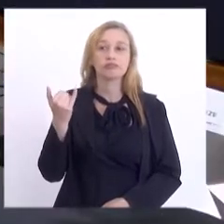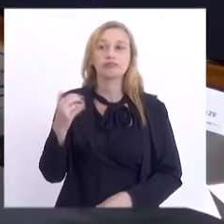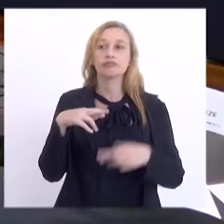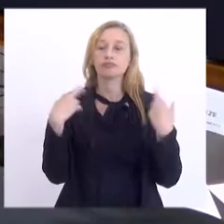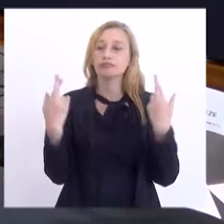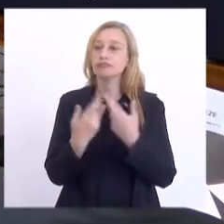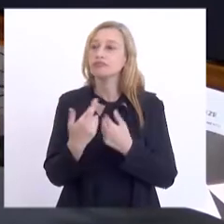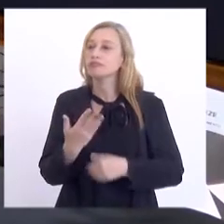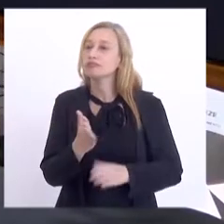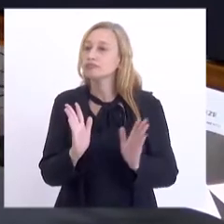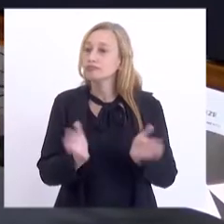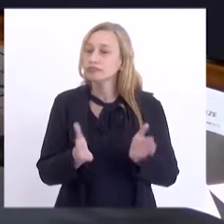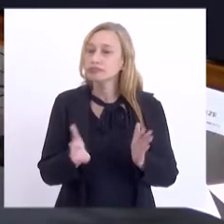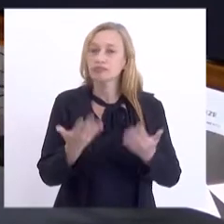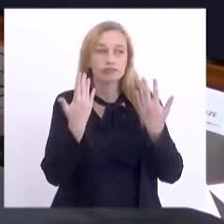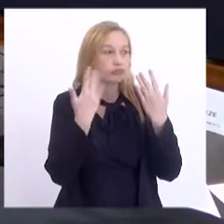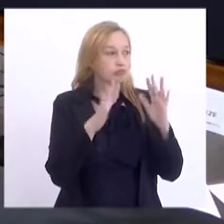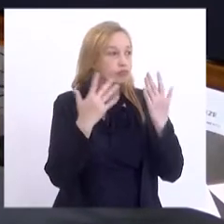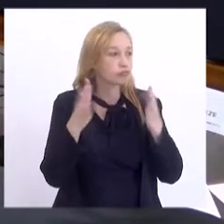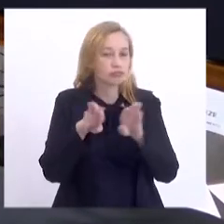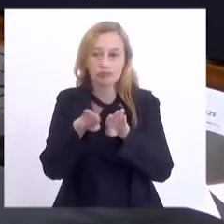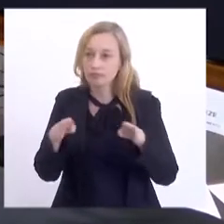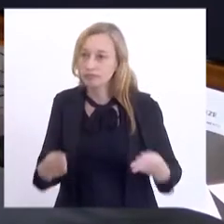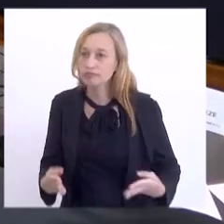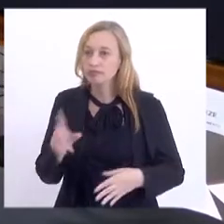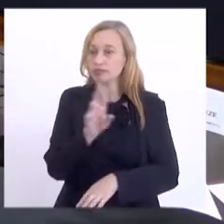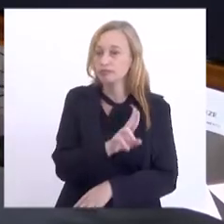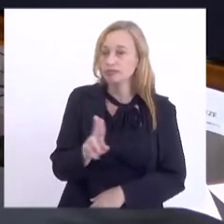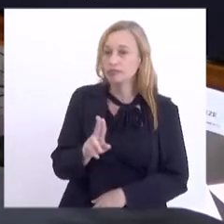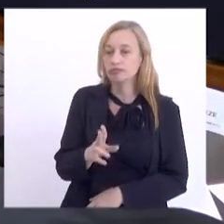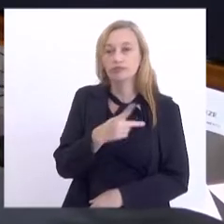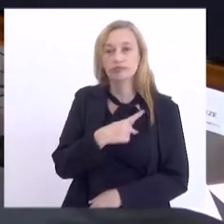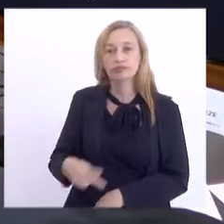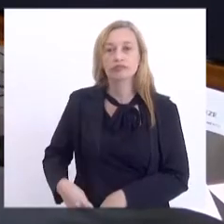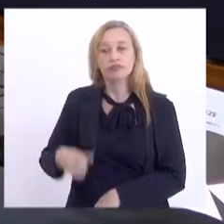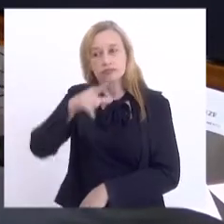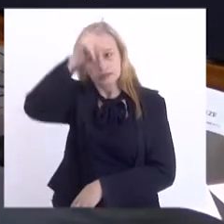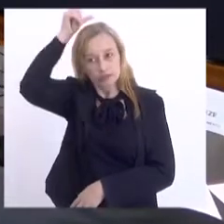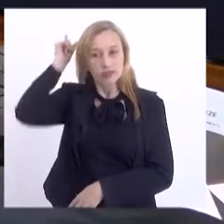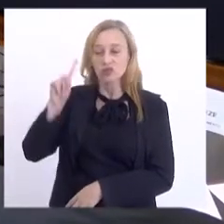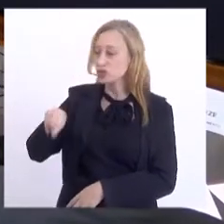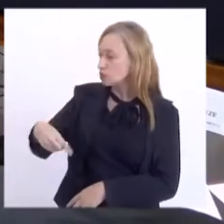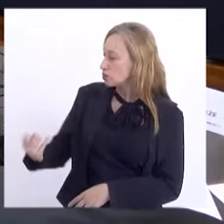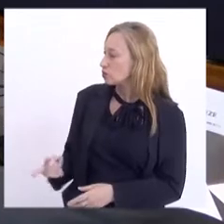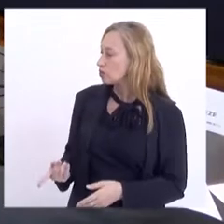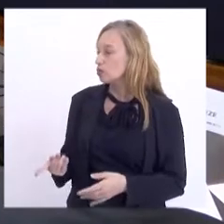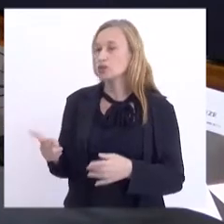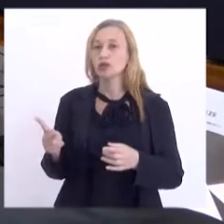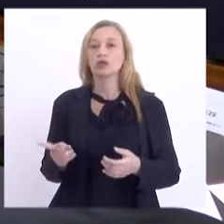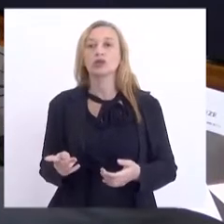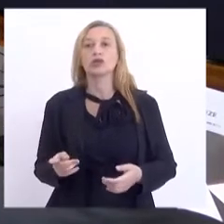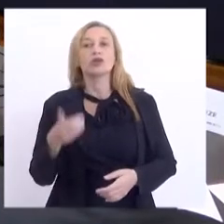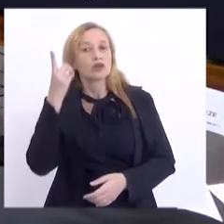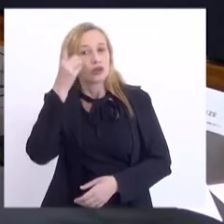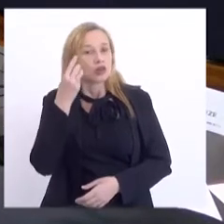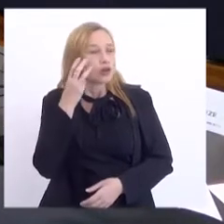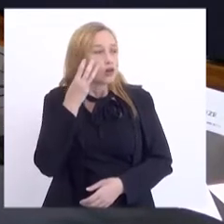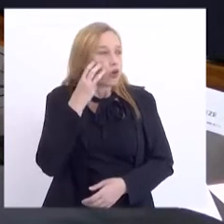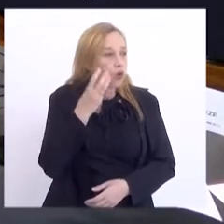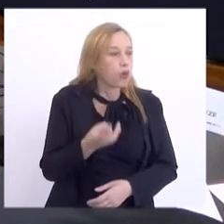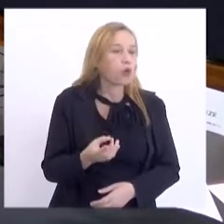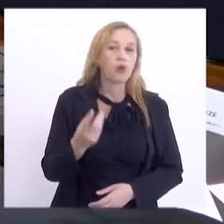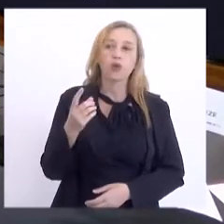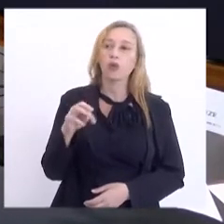de hoje E aí cumprimentar na mesa em nome do nosso Presidente Luiz Paulo e os demais membros waldeck Carneiro